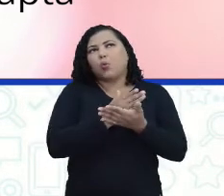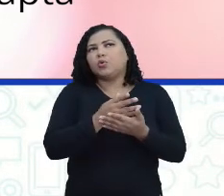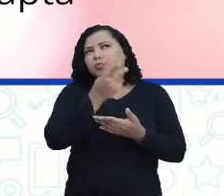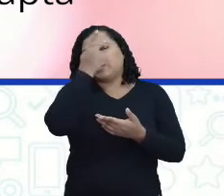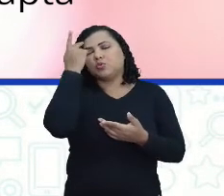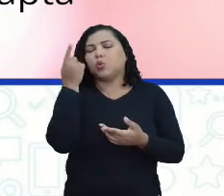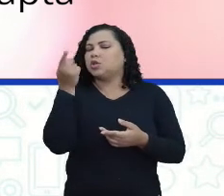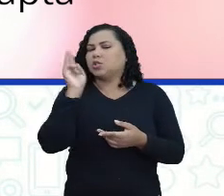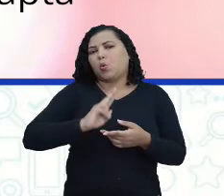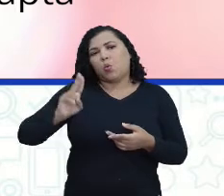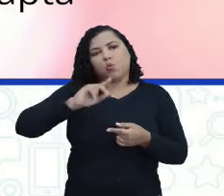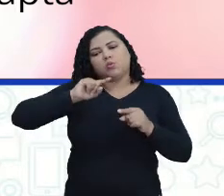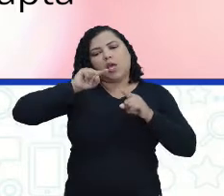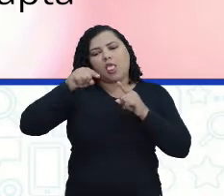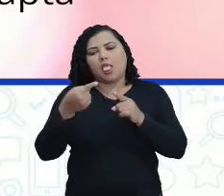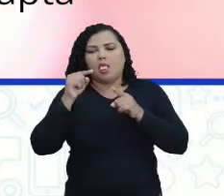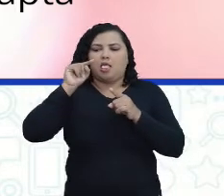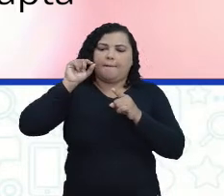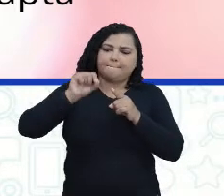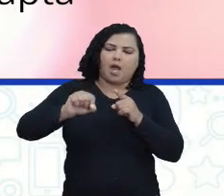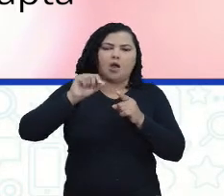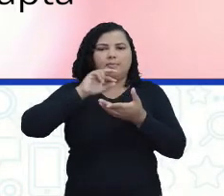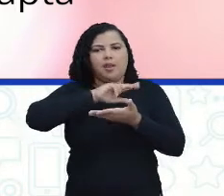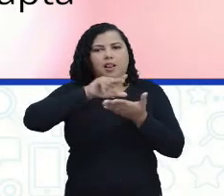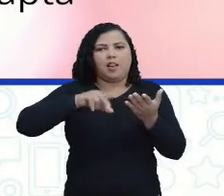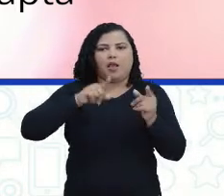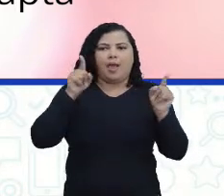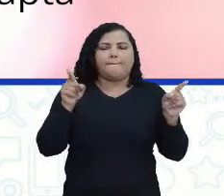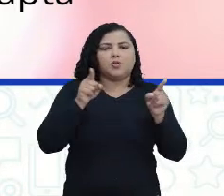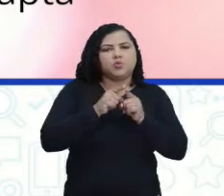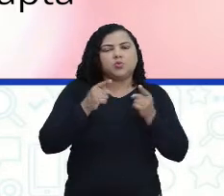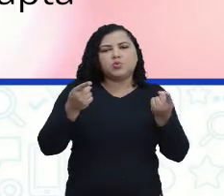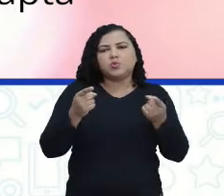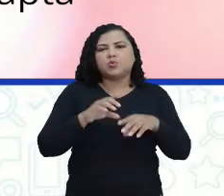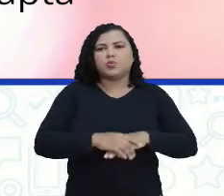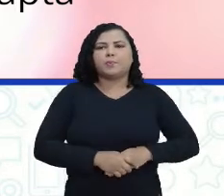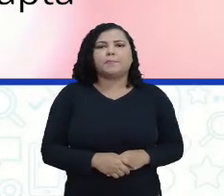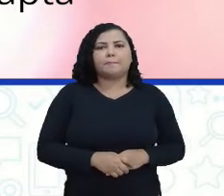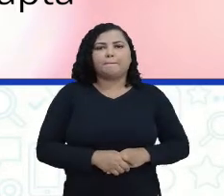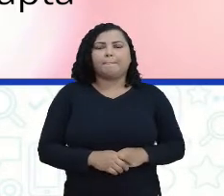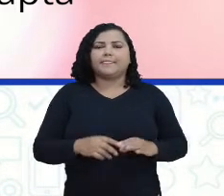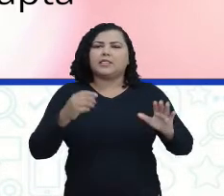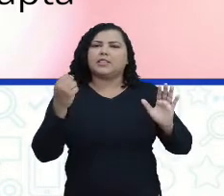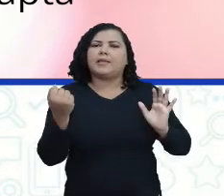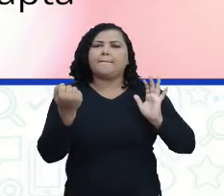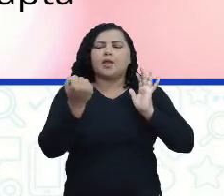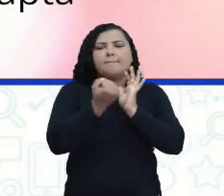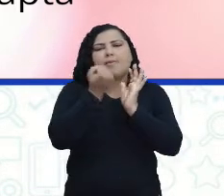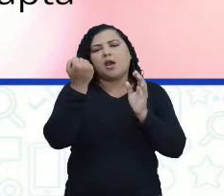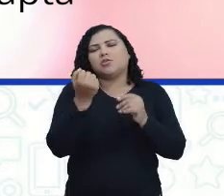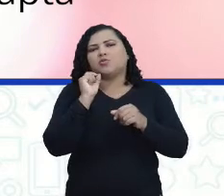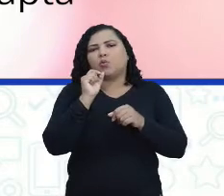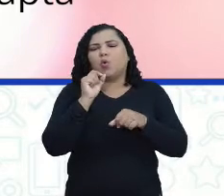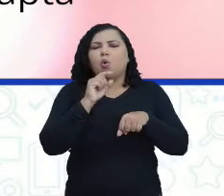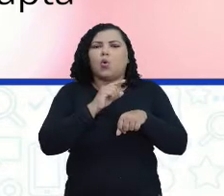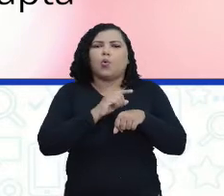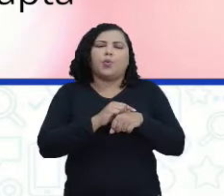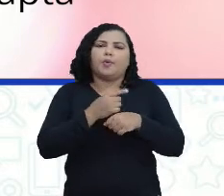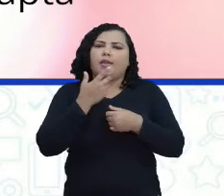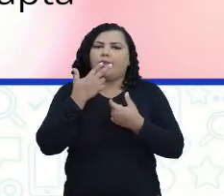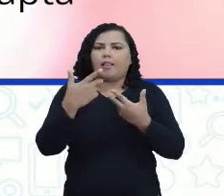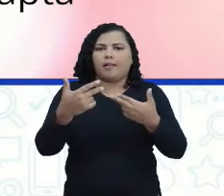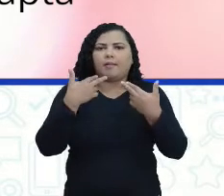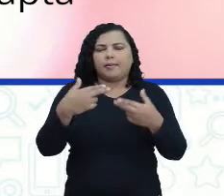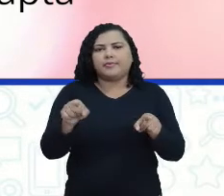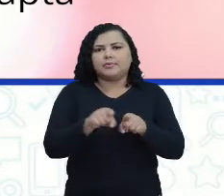pontuação, ortografia. A gente tem presença de abreviaturas e siglas, marcas de oralidade e gêneros digitais